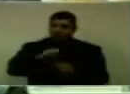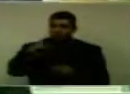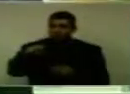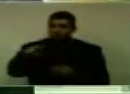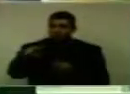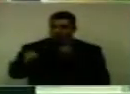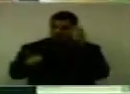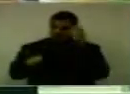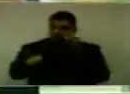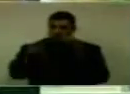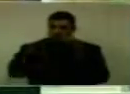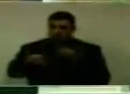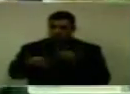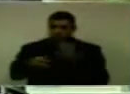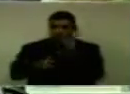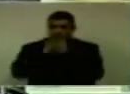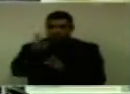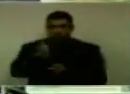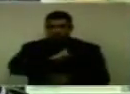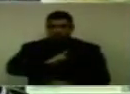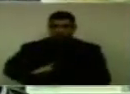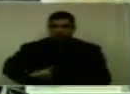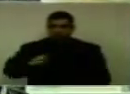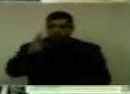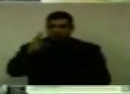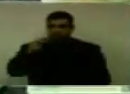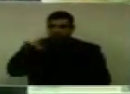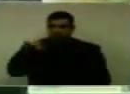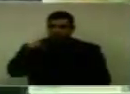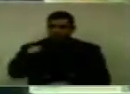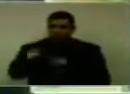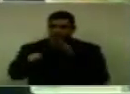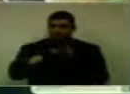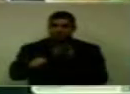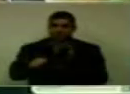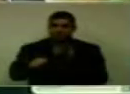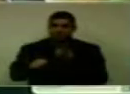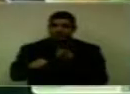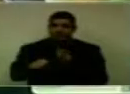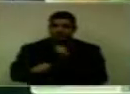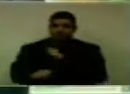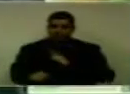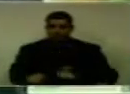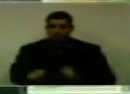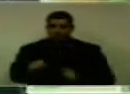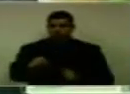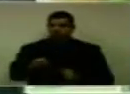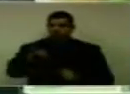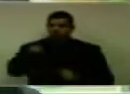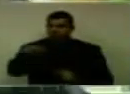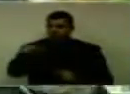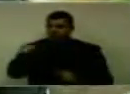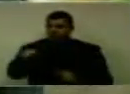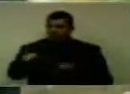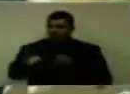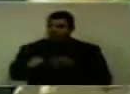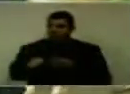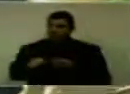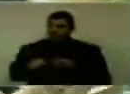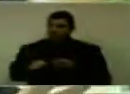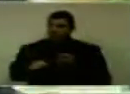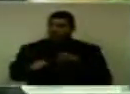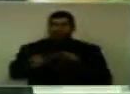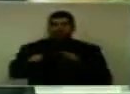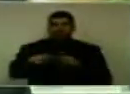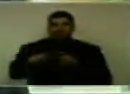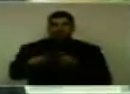Omar, acho legítima a posição do deputado Praciano e do vereador Zé Ricardo, pode haver divergências,